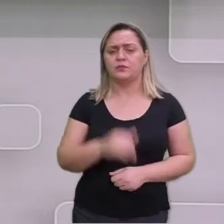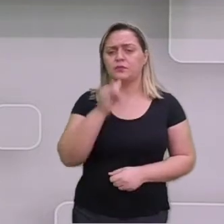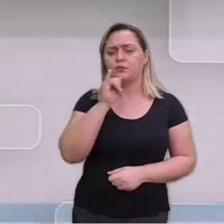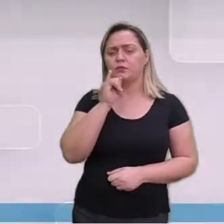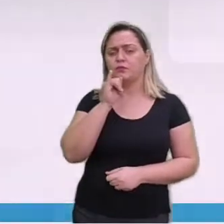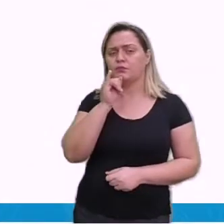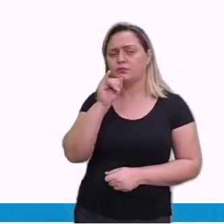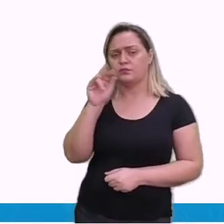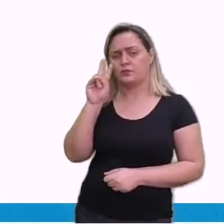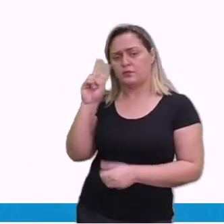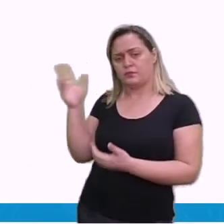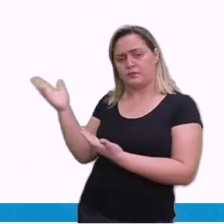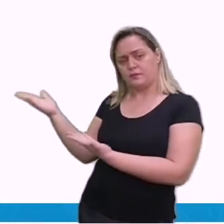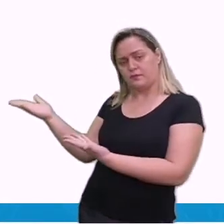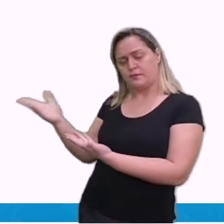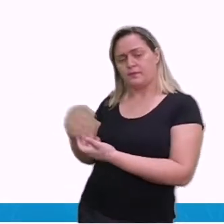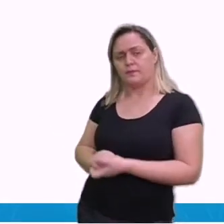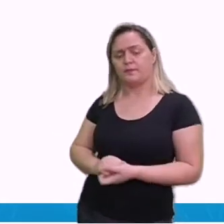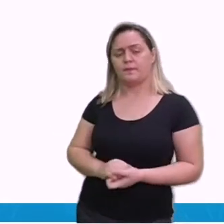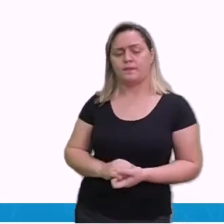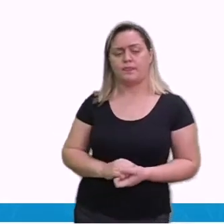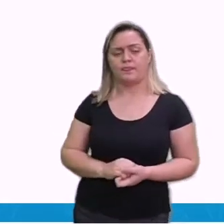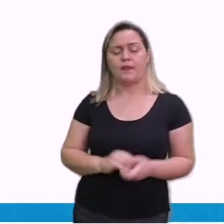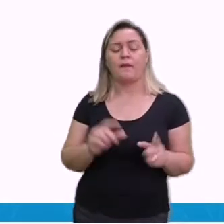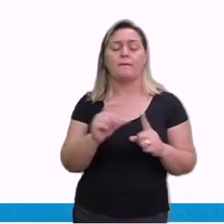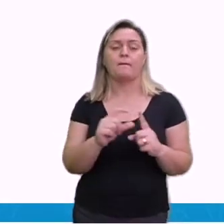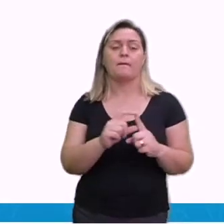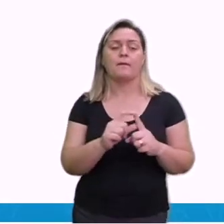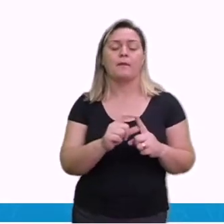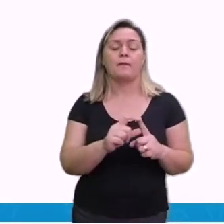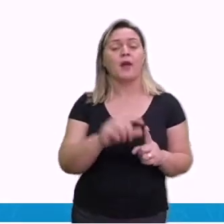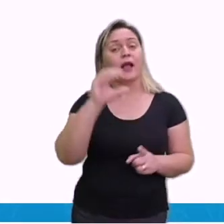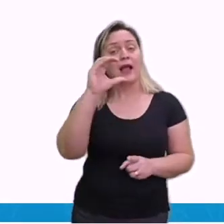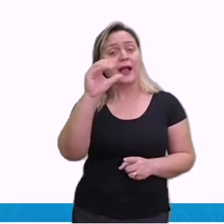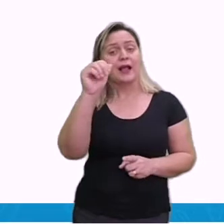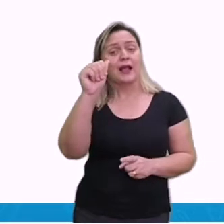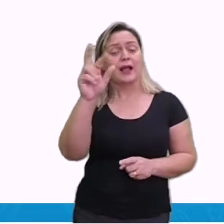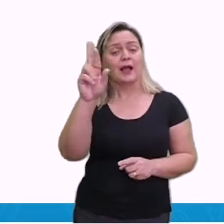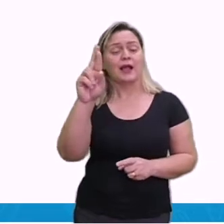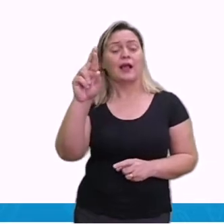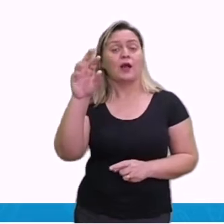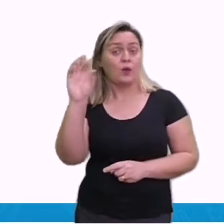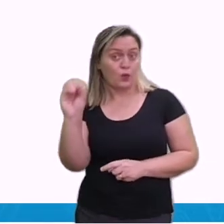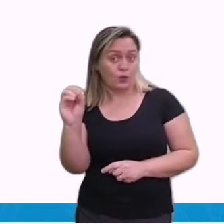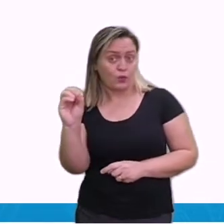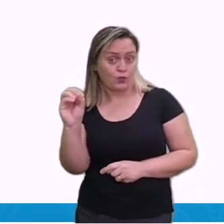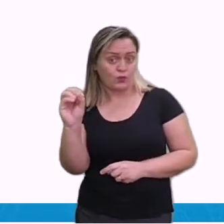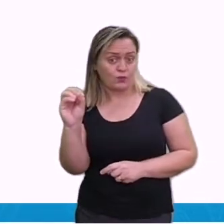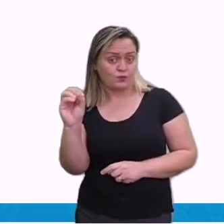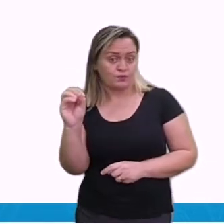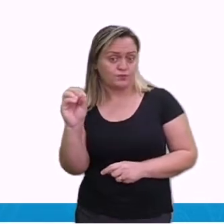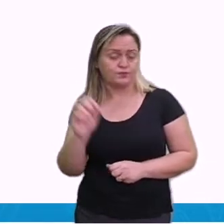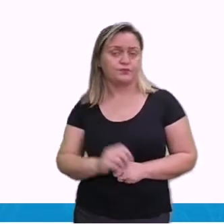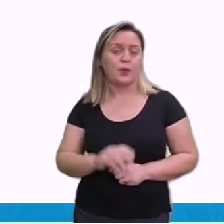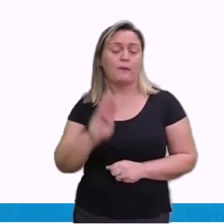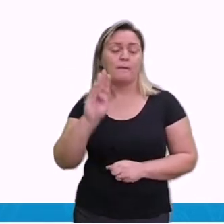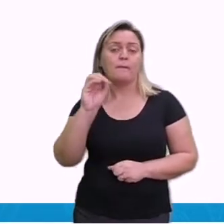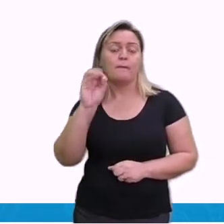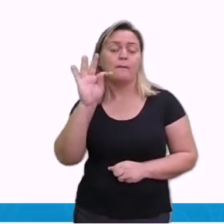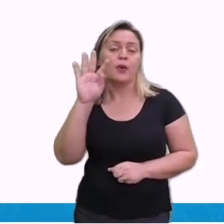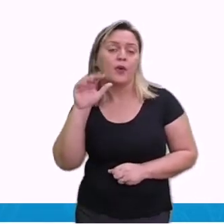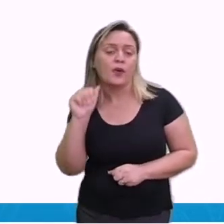singular. Então, a palavra carro. Então, eu vou falar o carro. Bota, a bota.